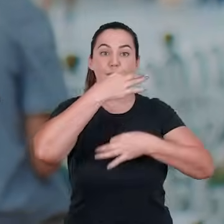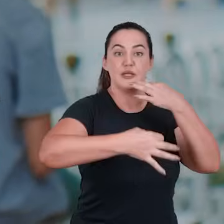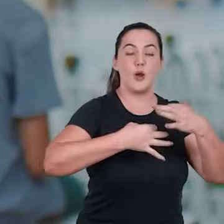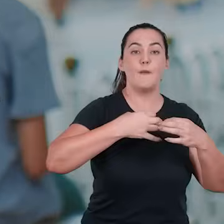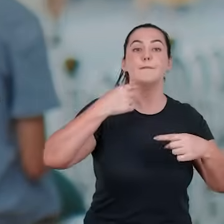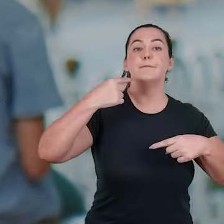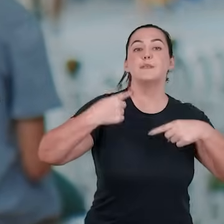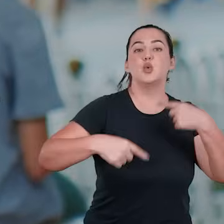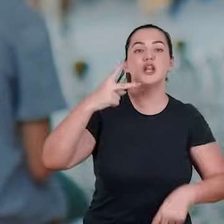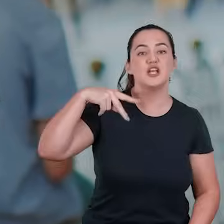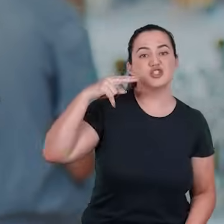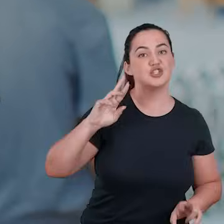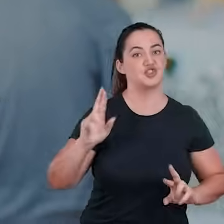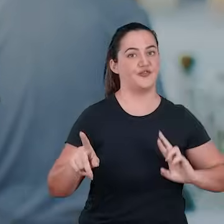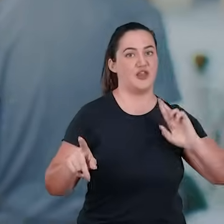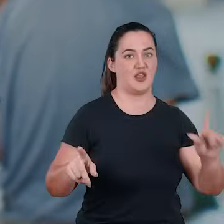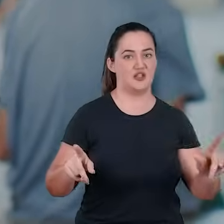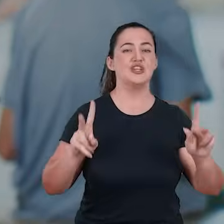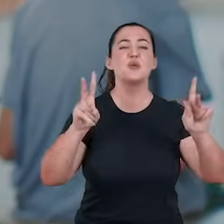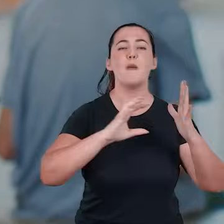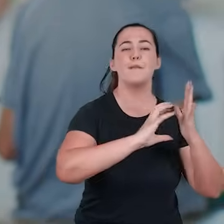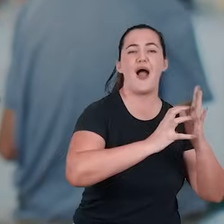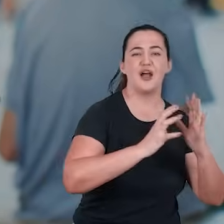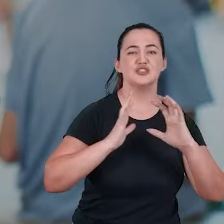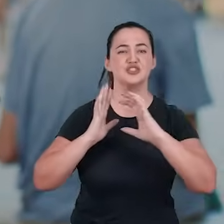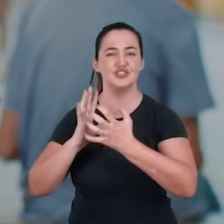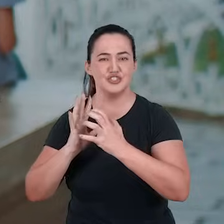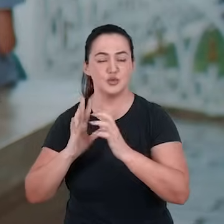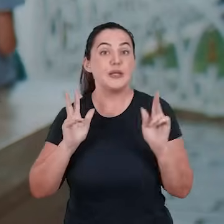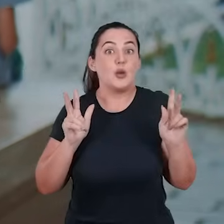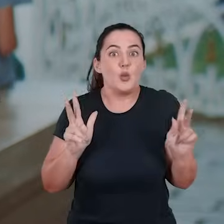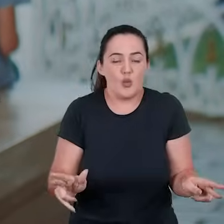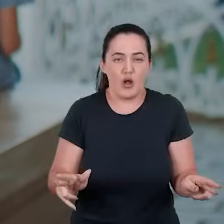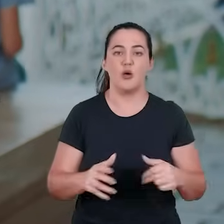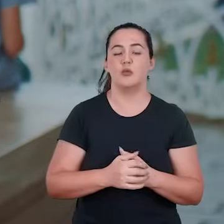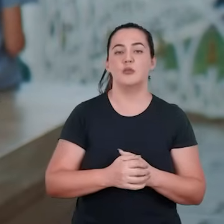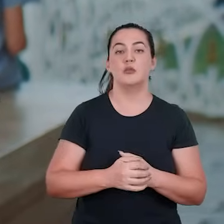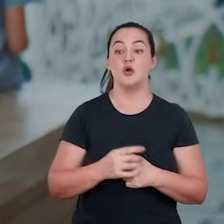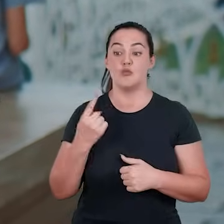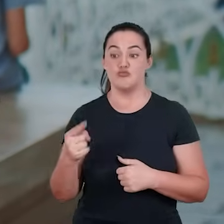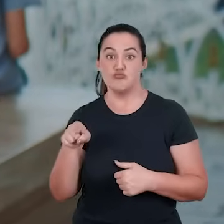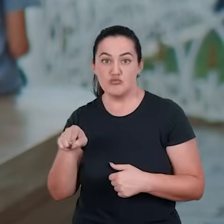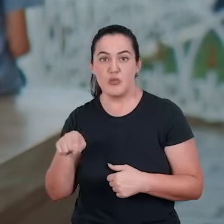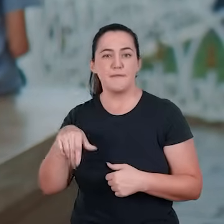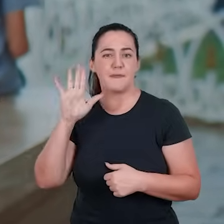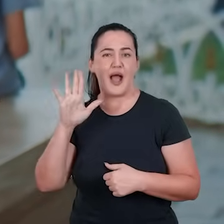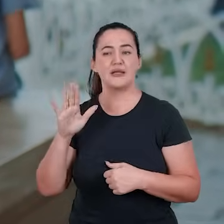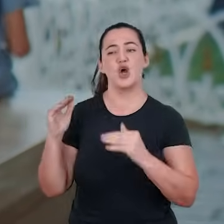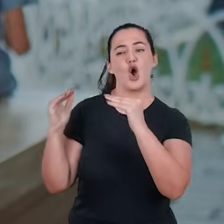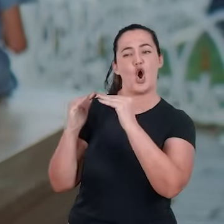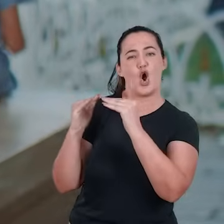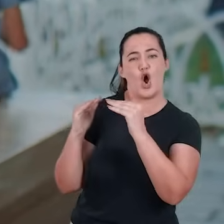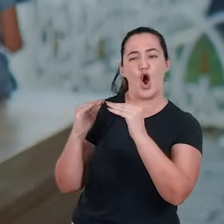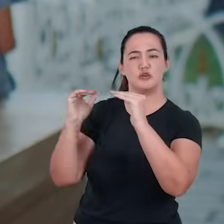muito distintas em relação à política e até brigavam por causa disso. Uma torcida era mais favorável